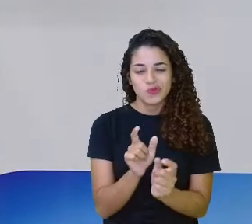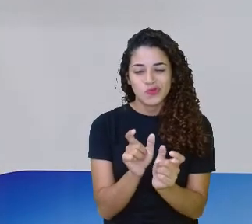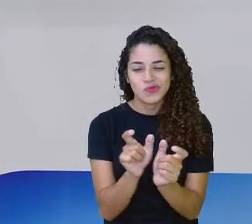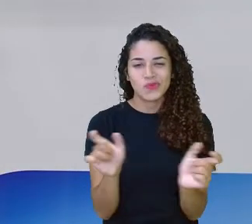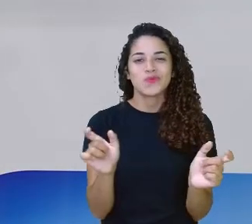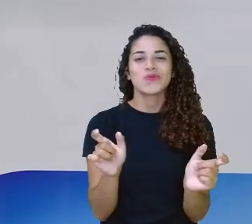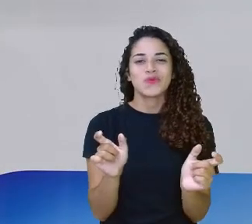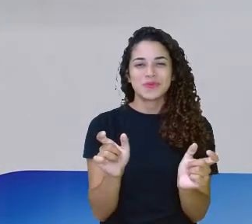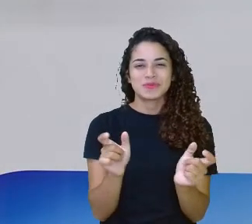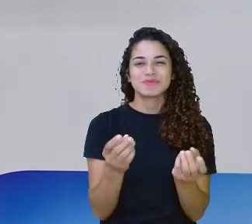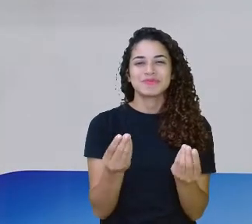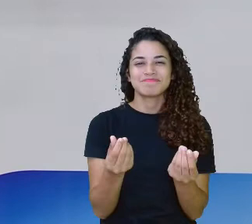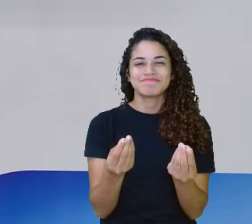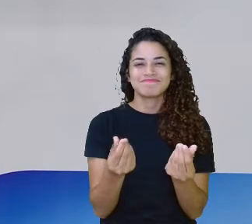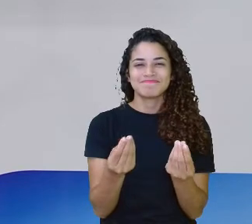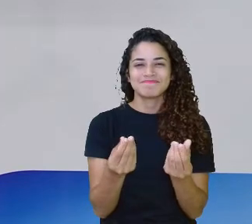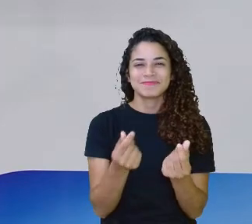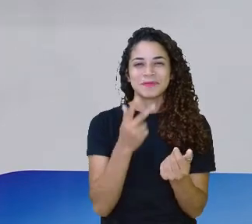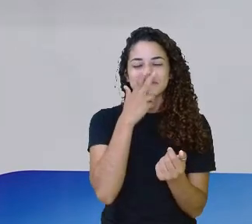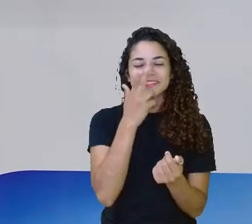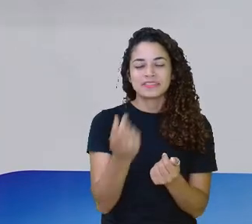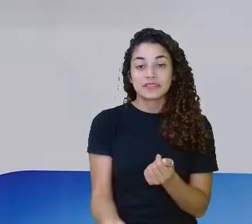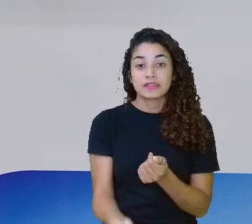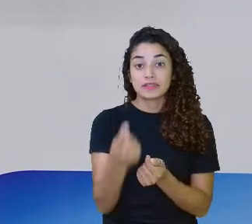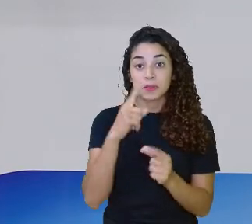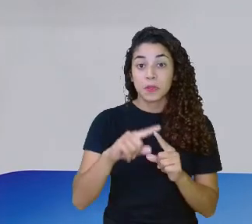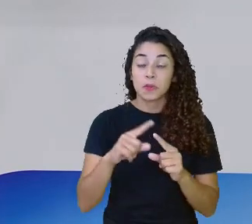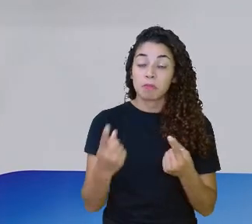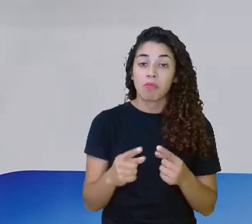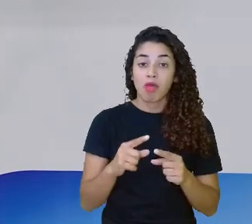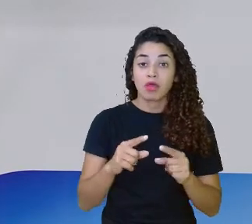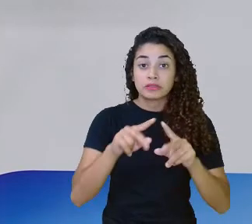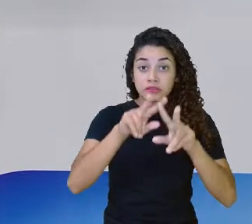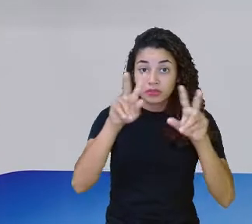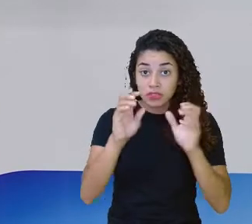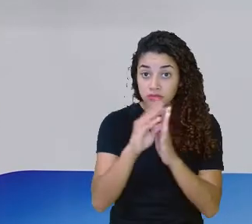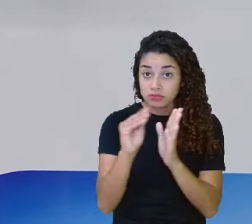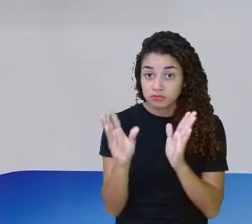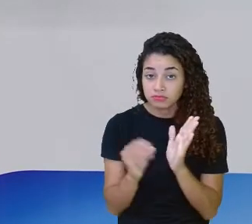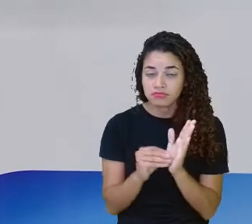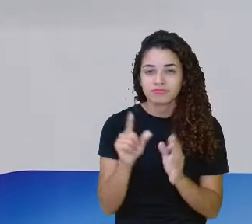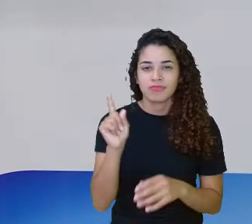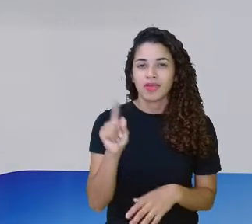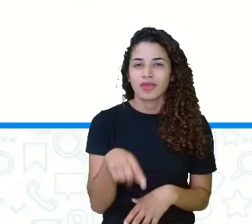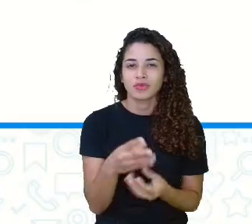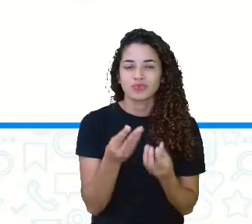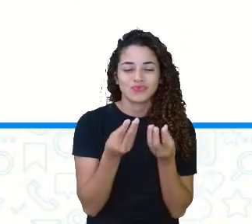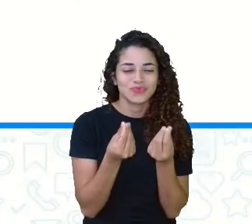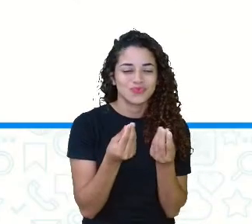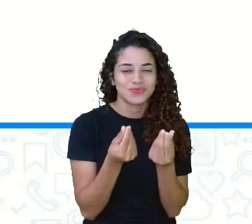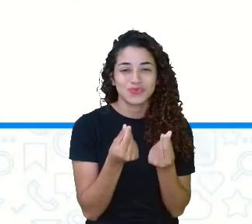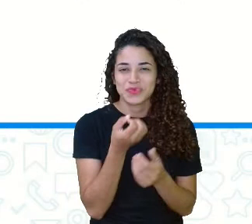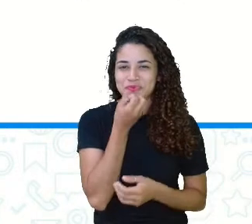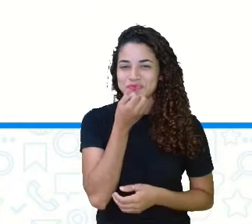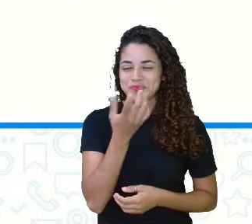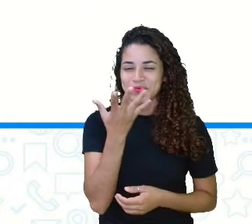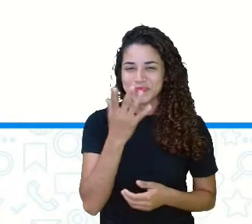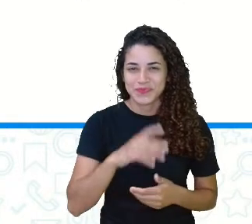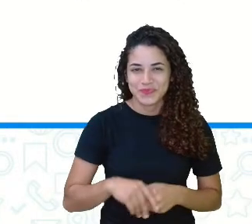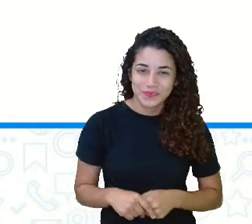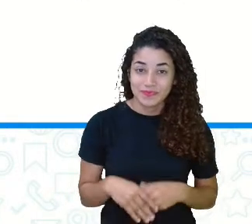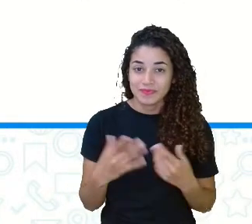professora? O nome parece estranho, mas o assunto, ó, é um docinho. A